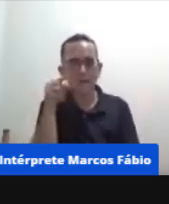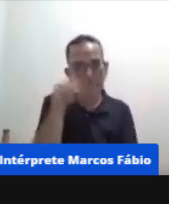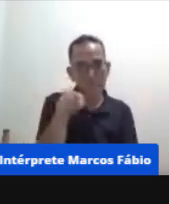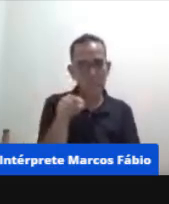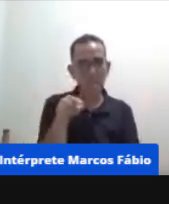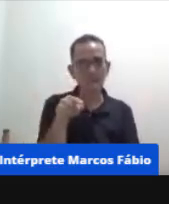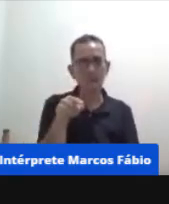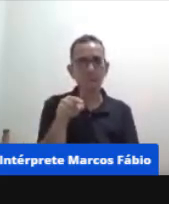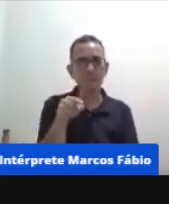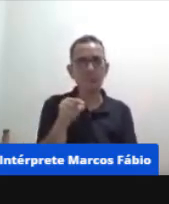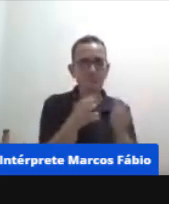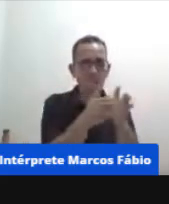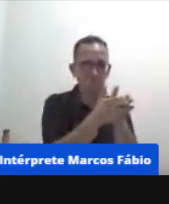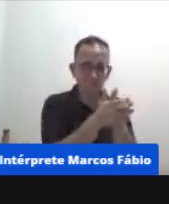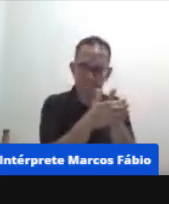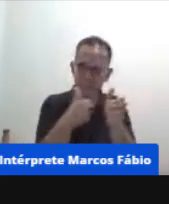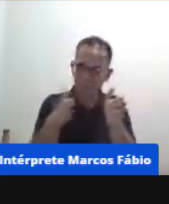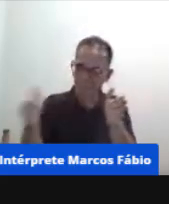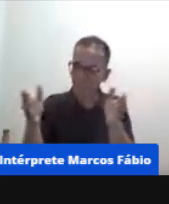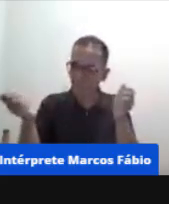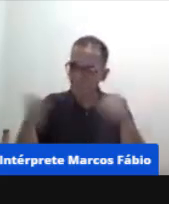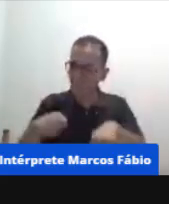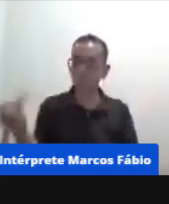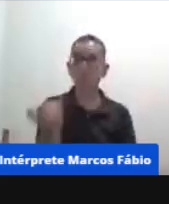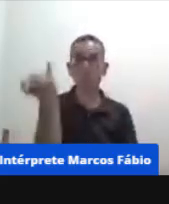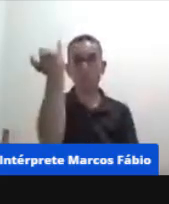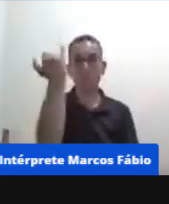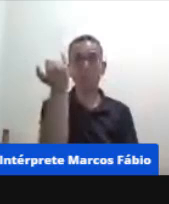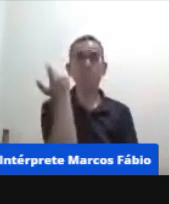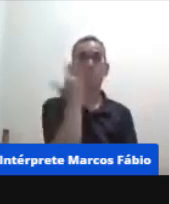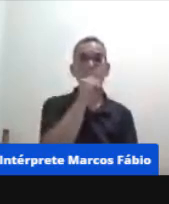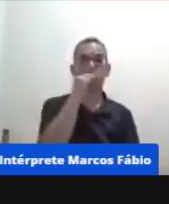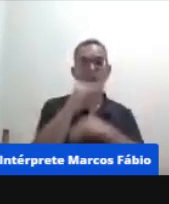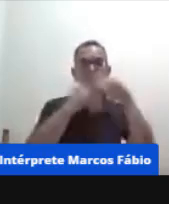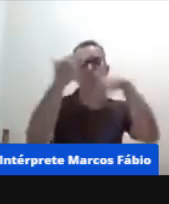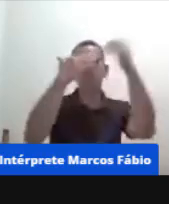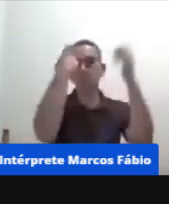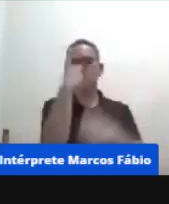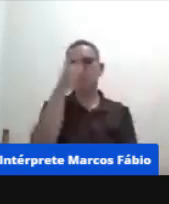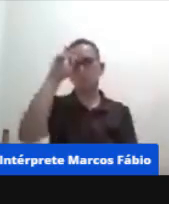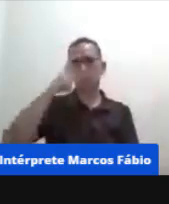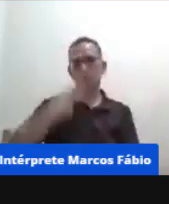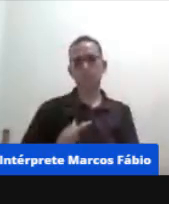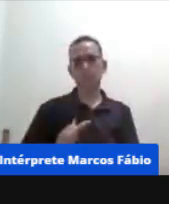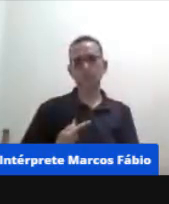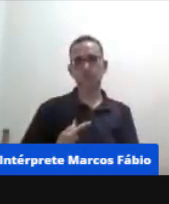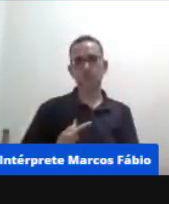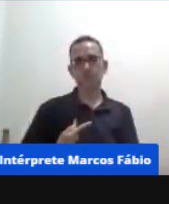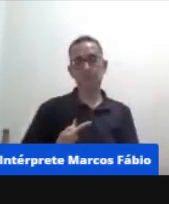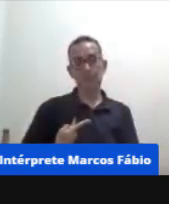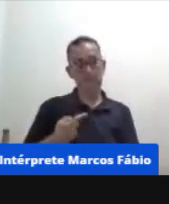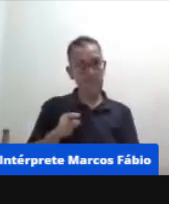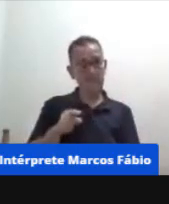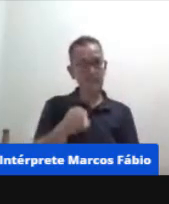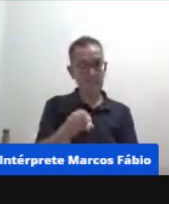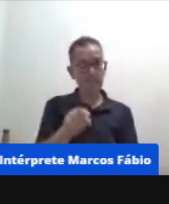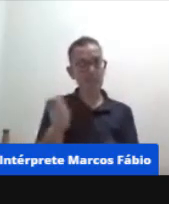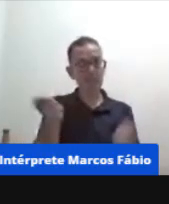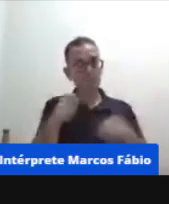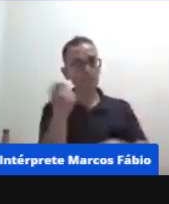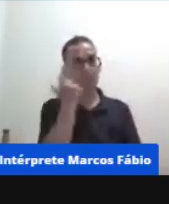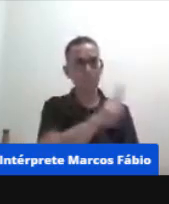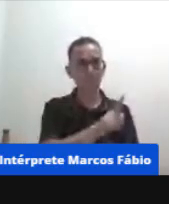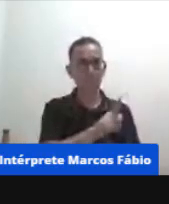fase alguns aspectos extremamente importantes para o desenvolvimento do ser humano. É nessa fase que a gente tem